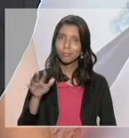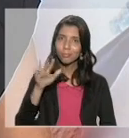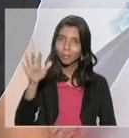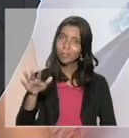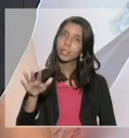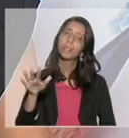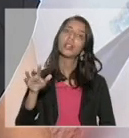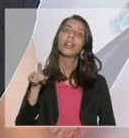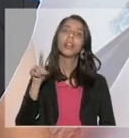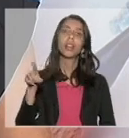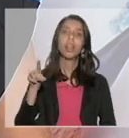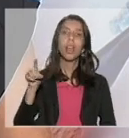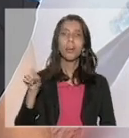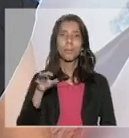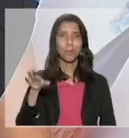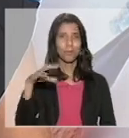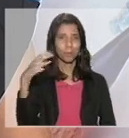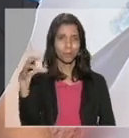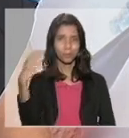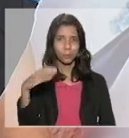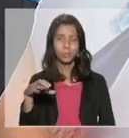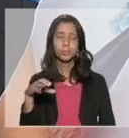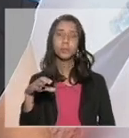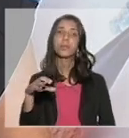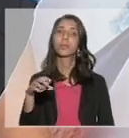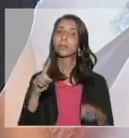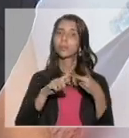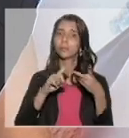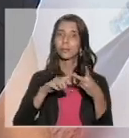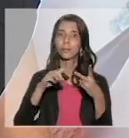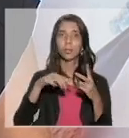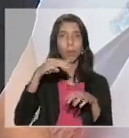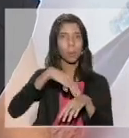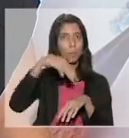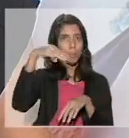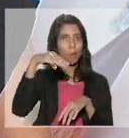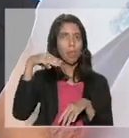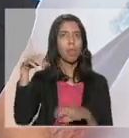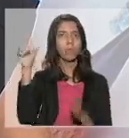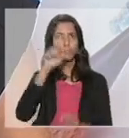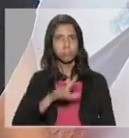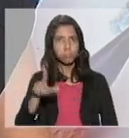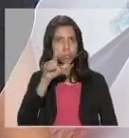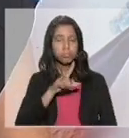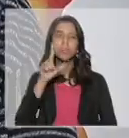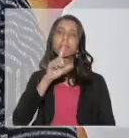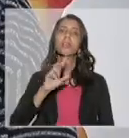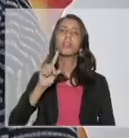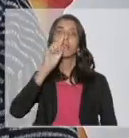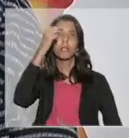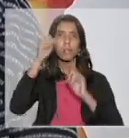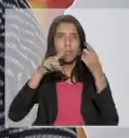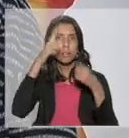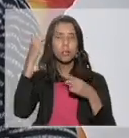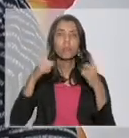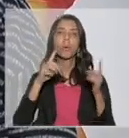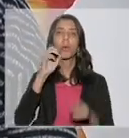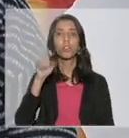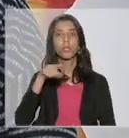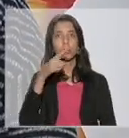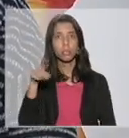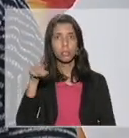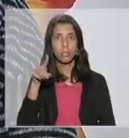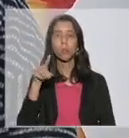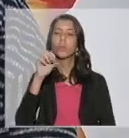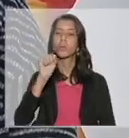comunidades Ladeira dos Tabajaras e Morro dos Cabritos, em Copacabana. A mestre em Teoria Literária, criadora da Estação das Letras